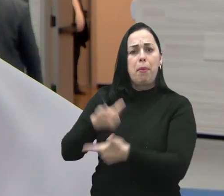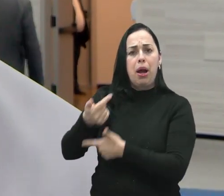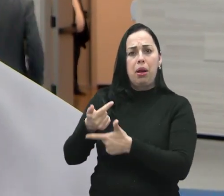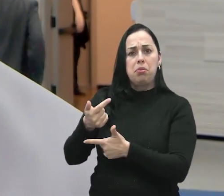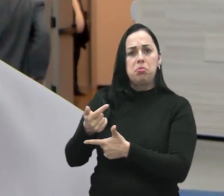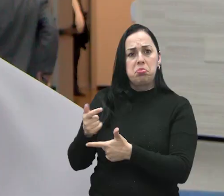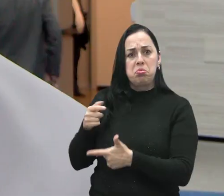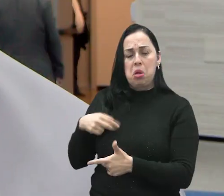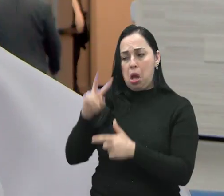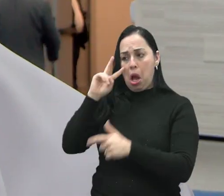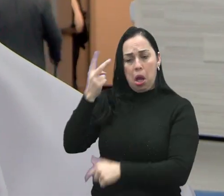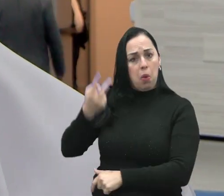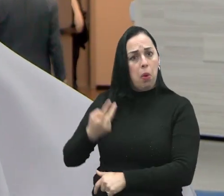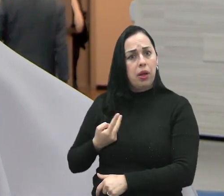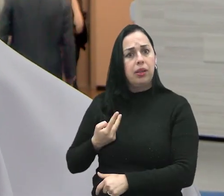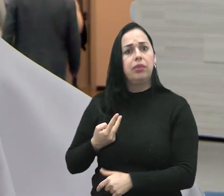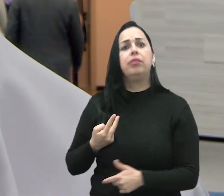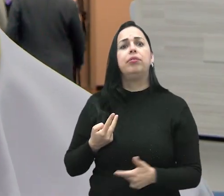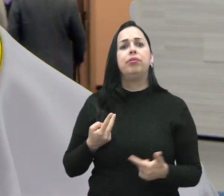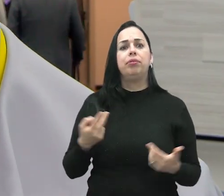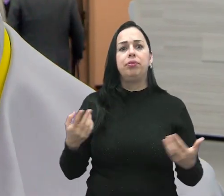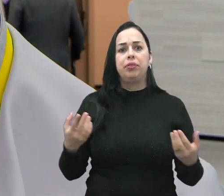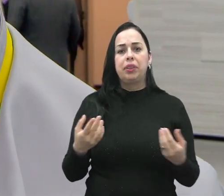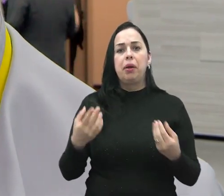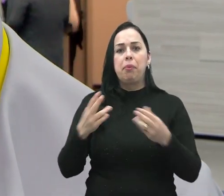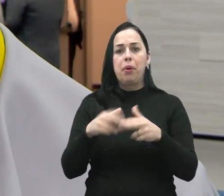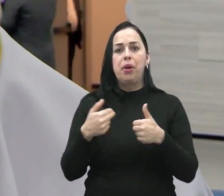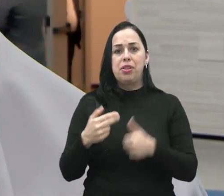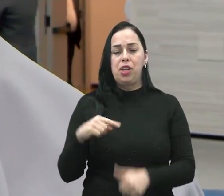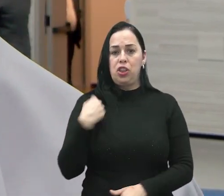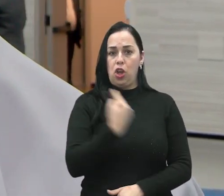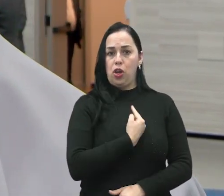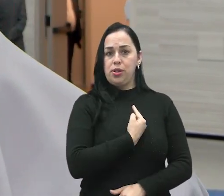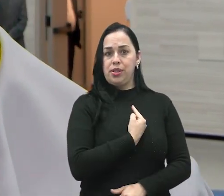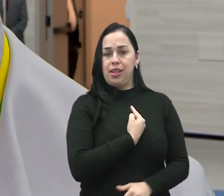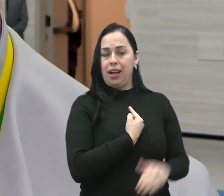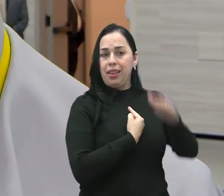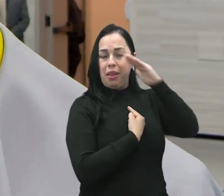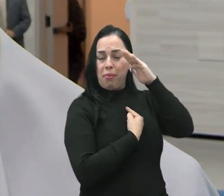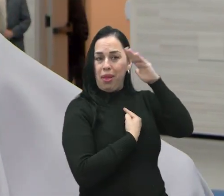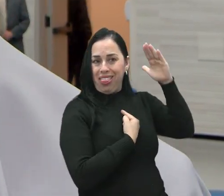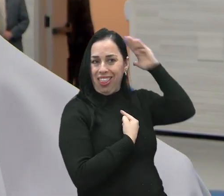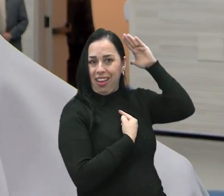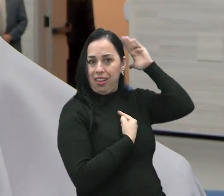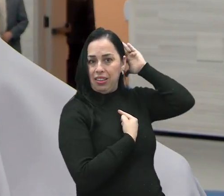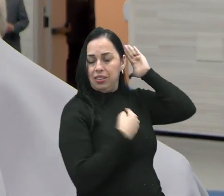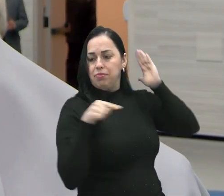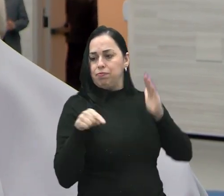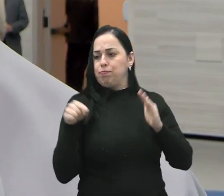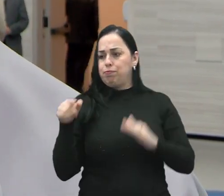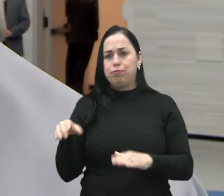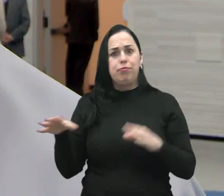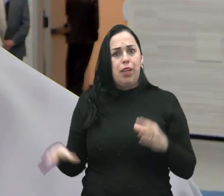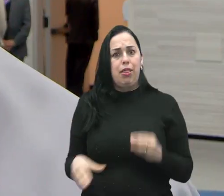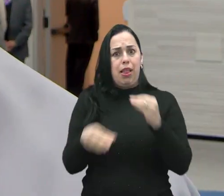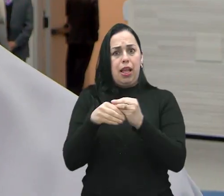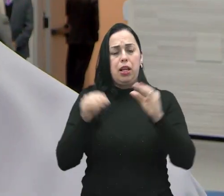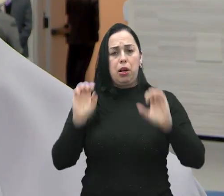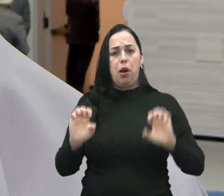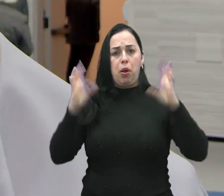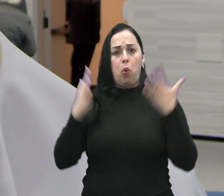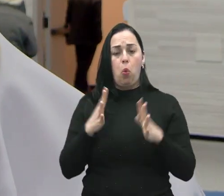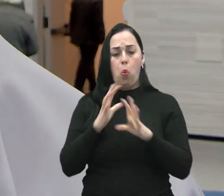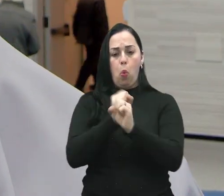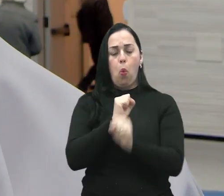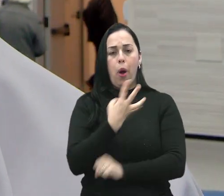Cabreira Gonzalez. E para nós, enquanto Academia de Letras, vem agregar, vem somar a nossa comemoração de